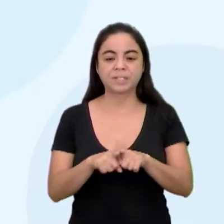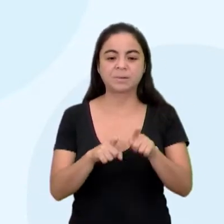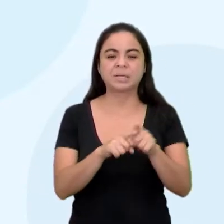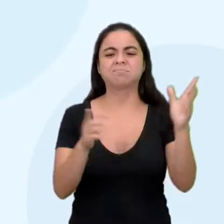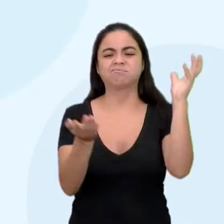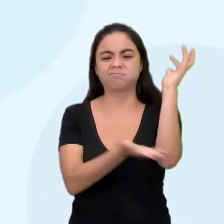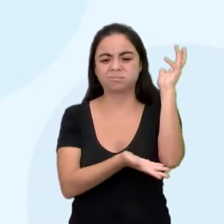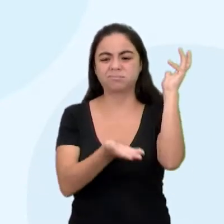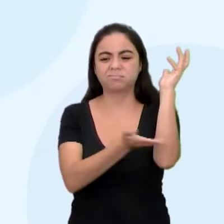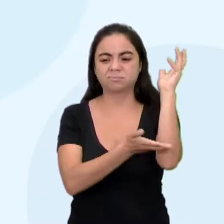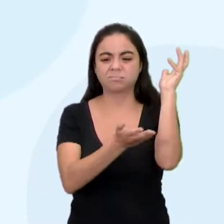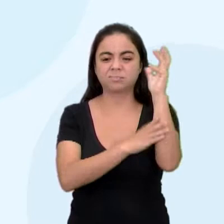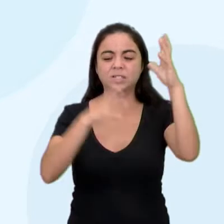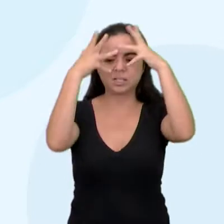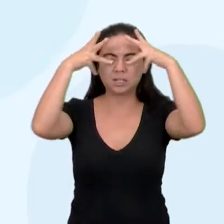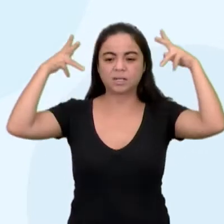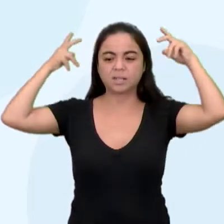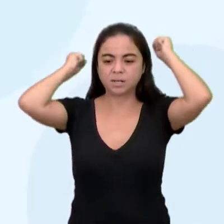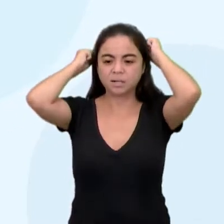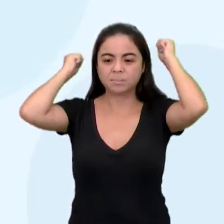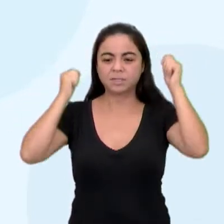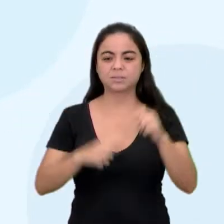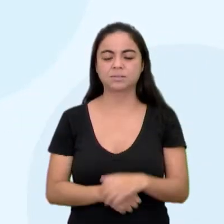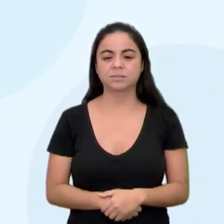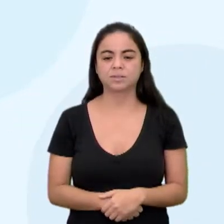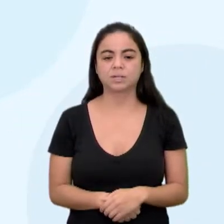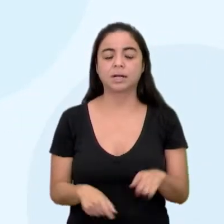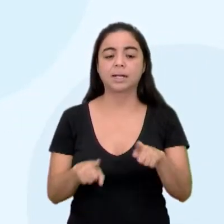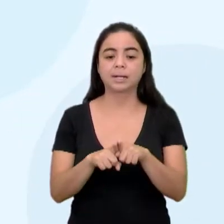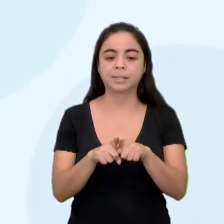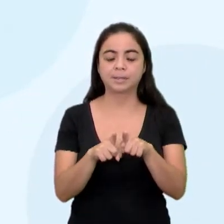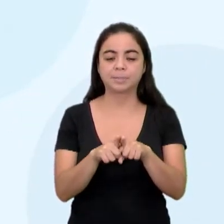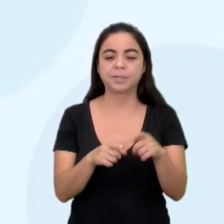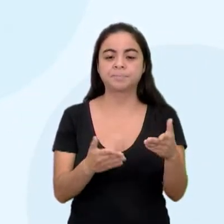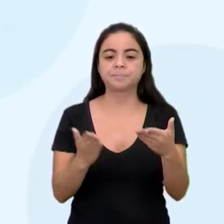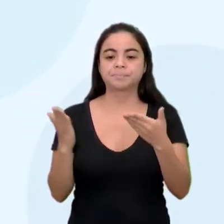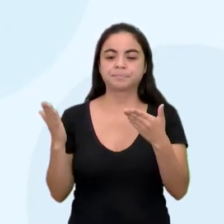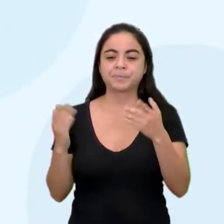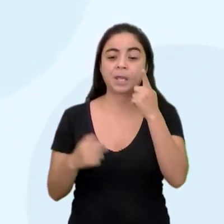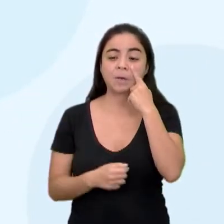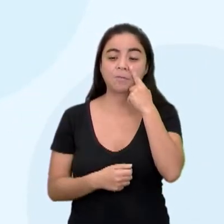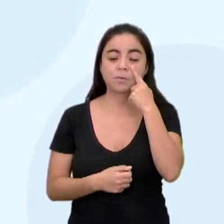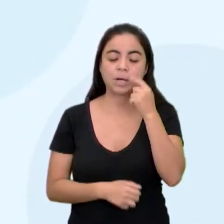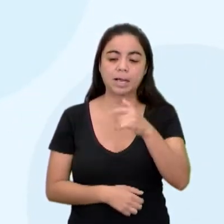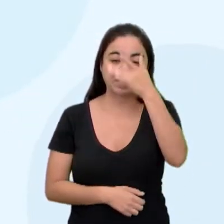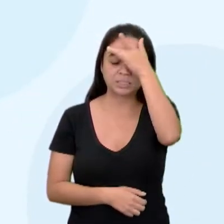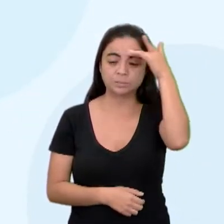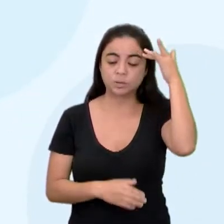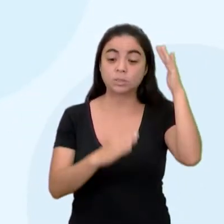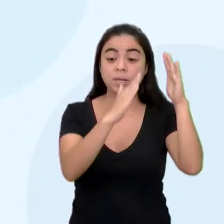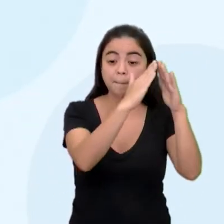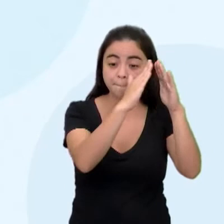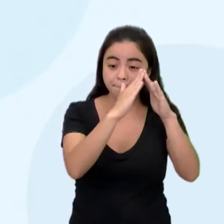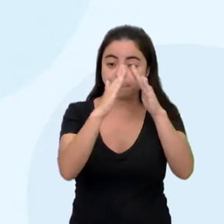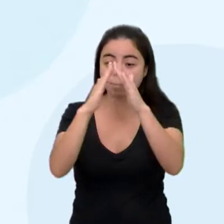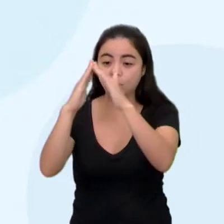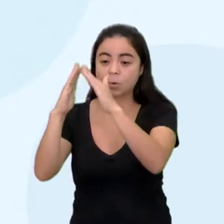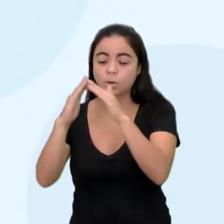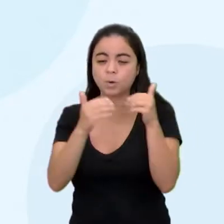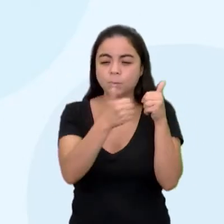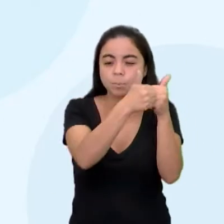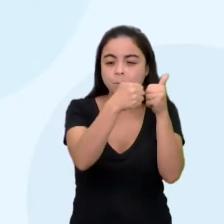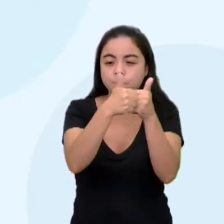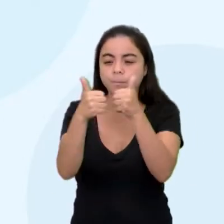ilegal na Amazônia, né? E a gente viu ali tanto as pessoas que moram ali nas regiões próximas,